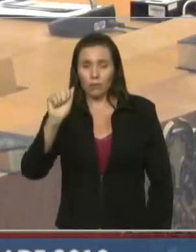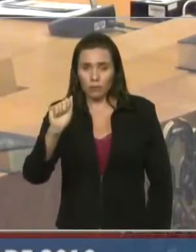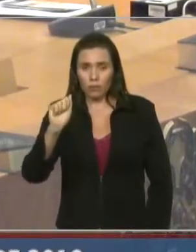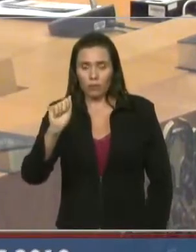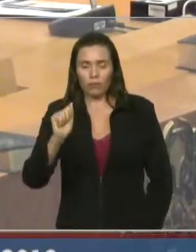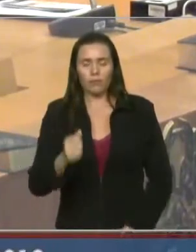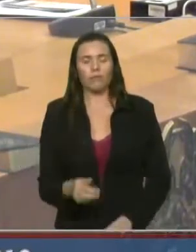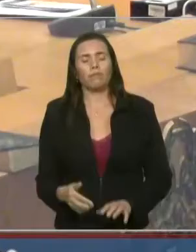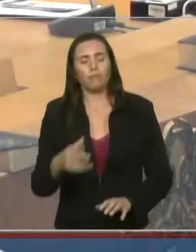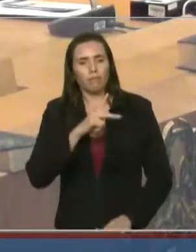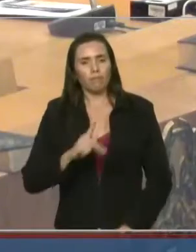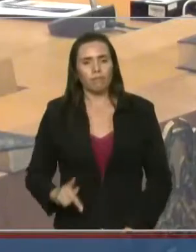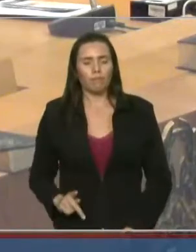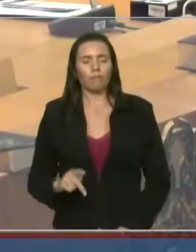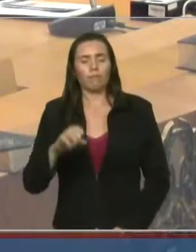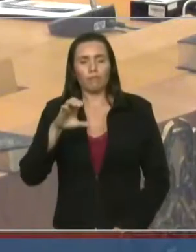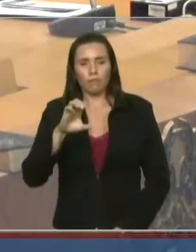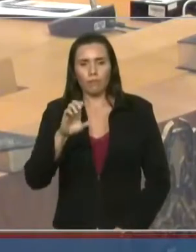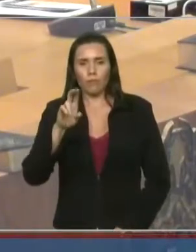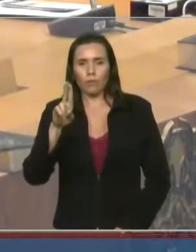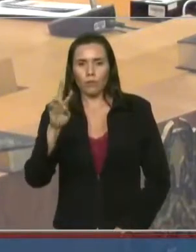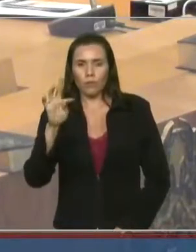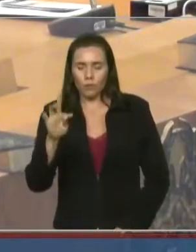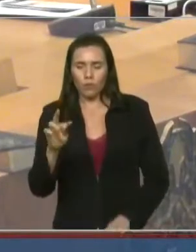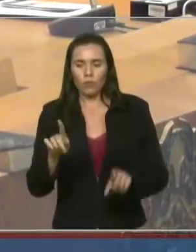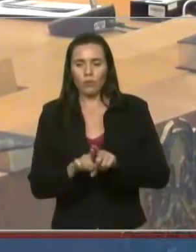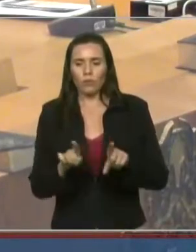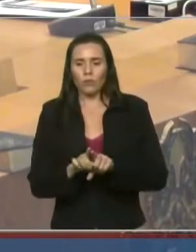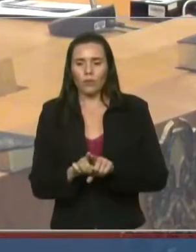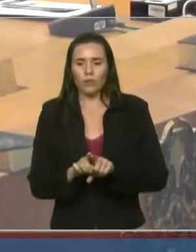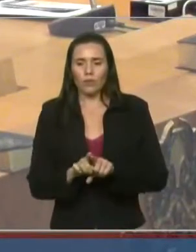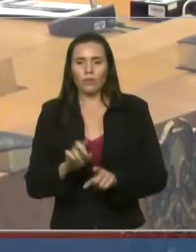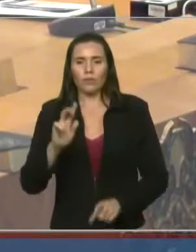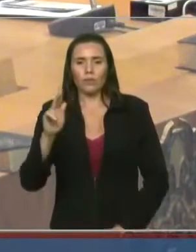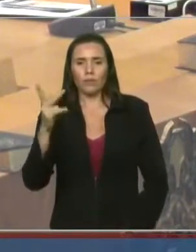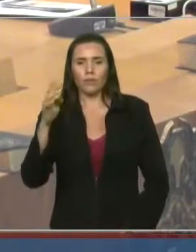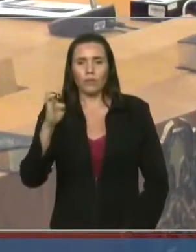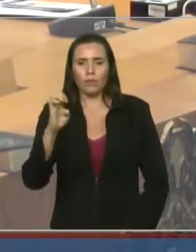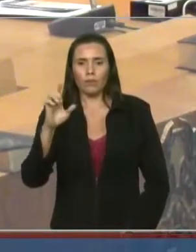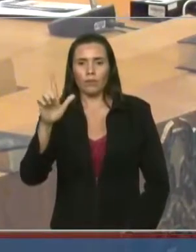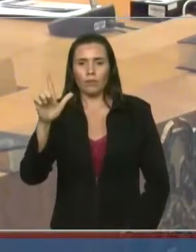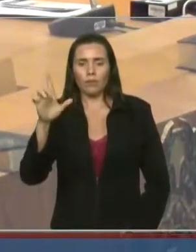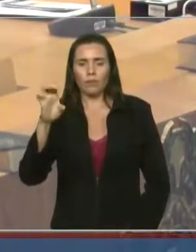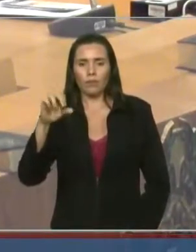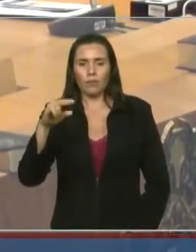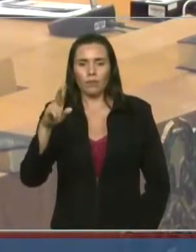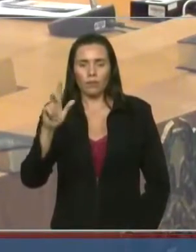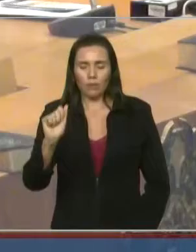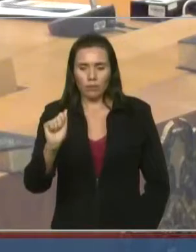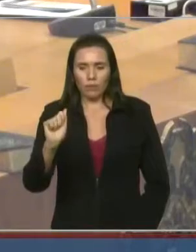ex-deputada Helena Riuli, que também muito nos honra com a sua presença nesta manhã.